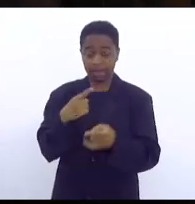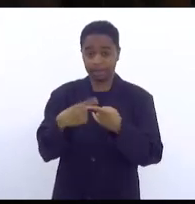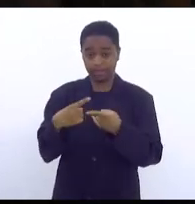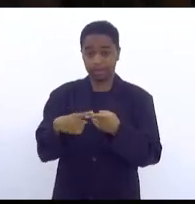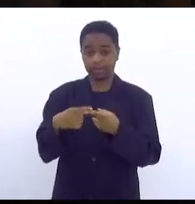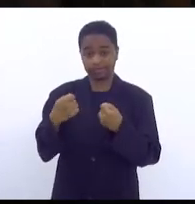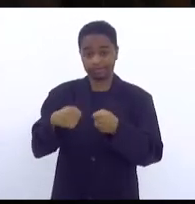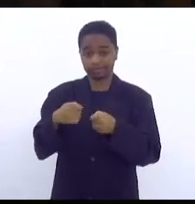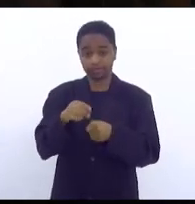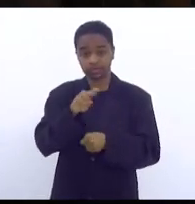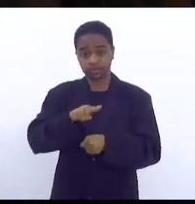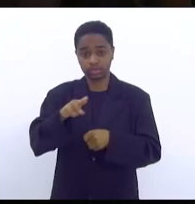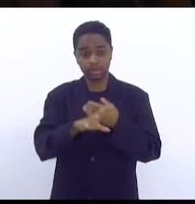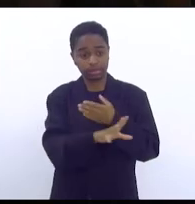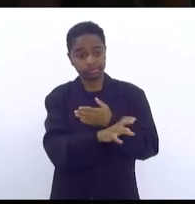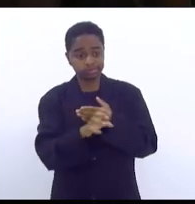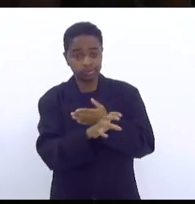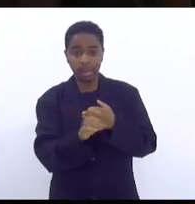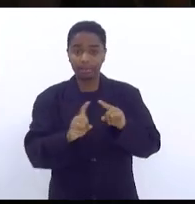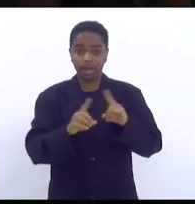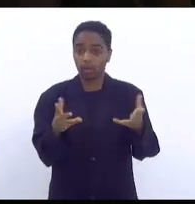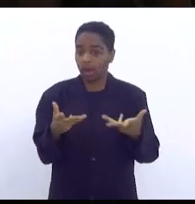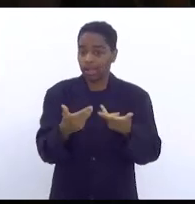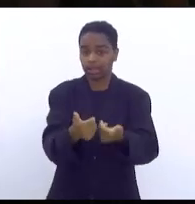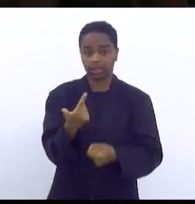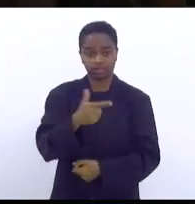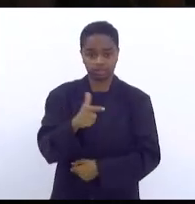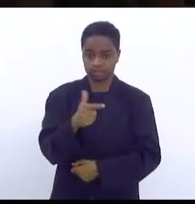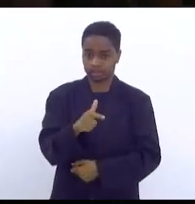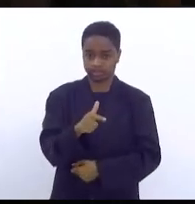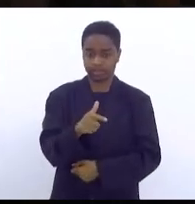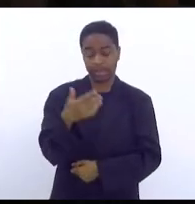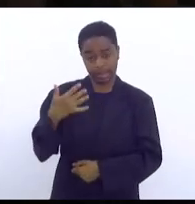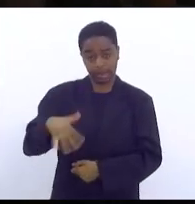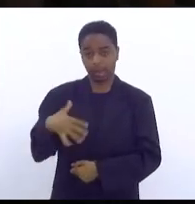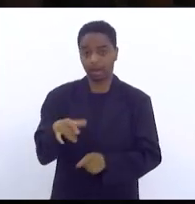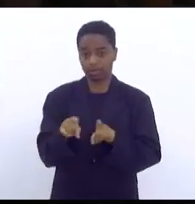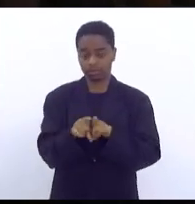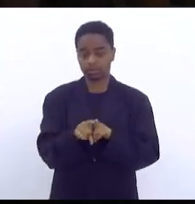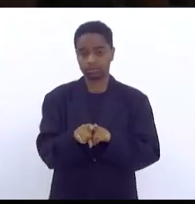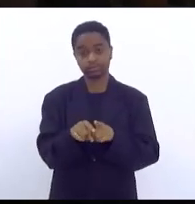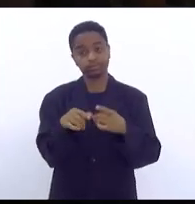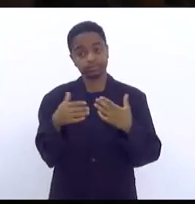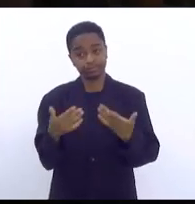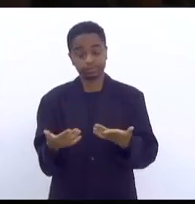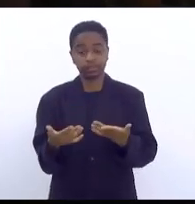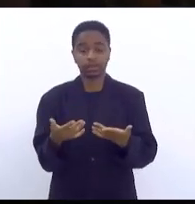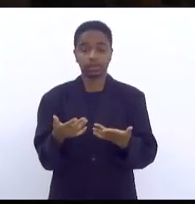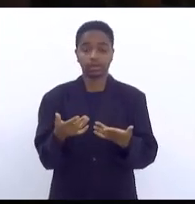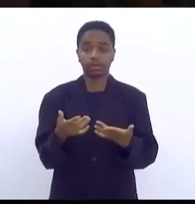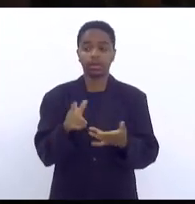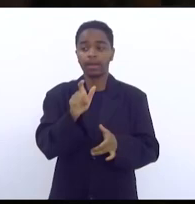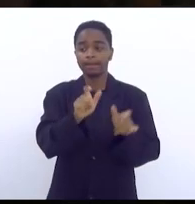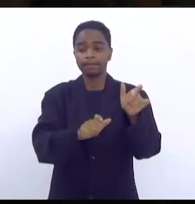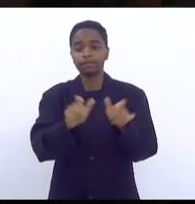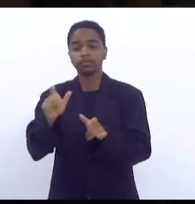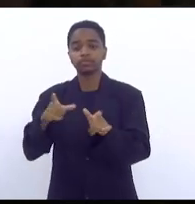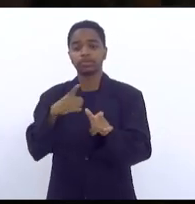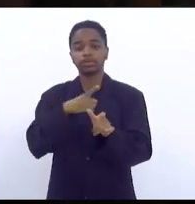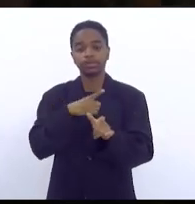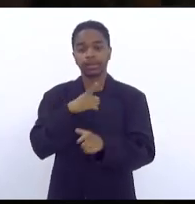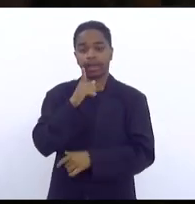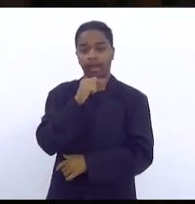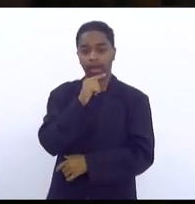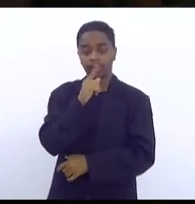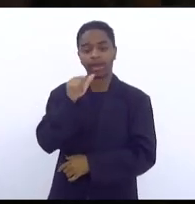o custo não é pouco a água não vem com qualidade e aqueles que t esse acesso são